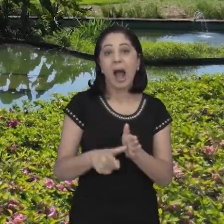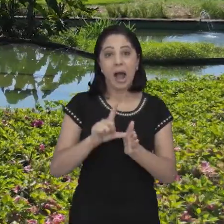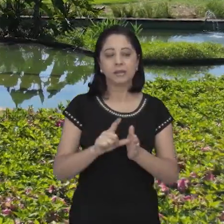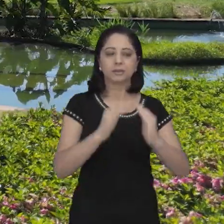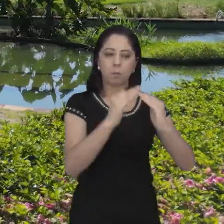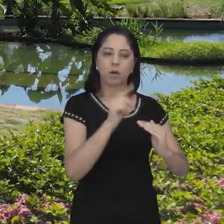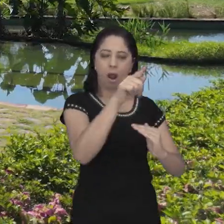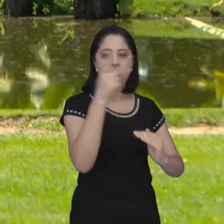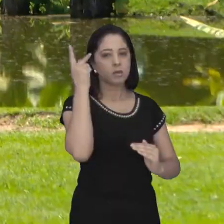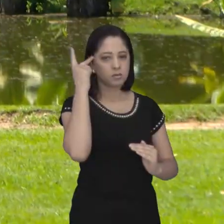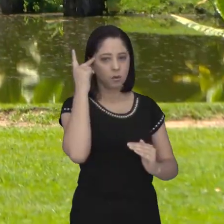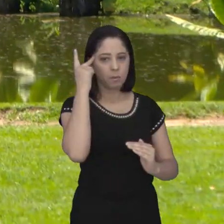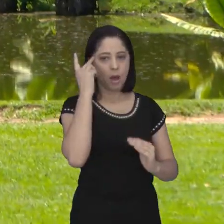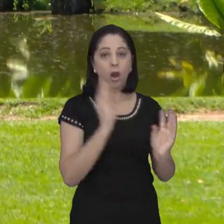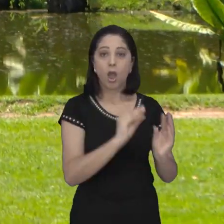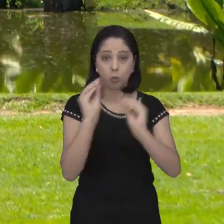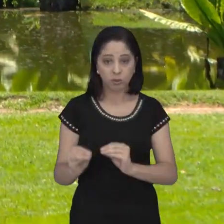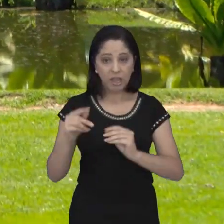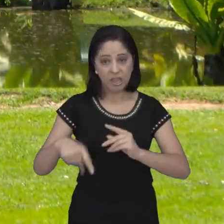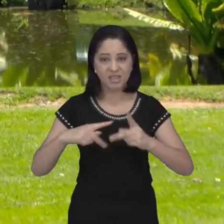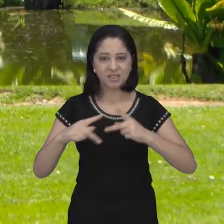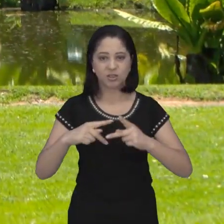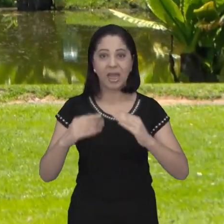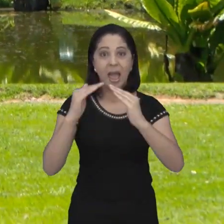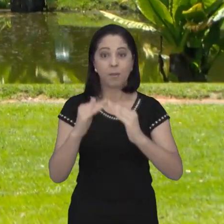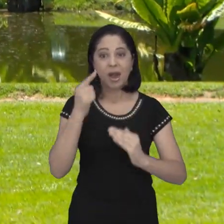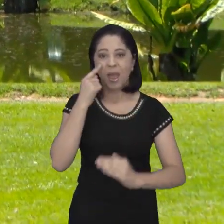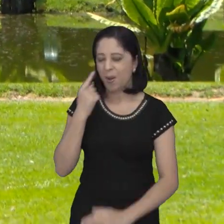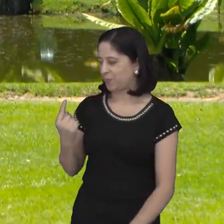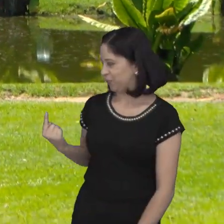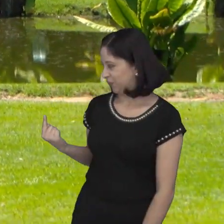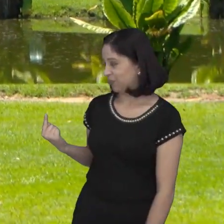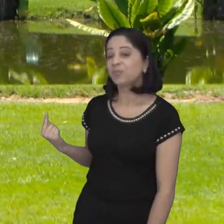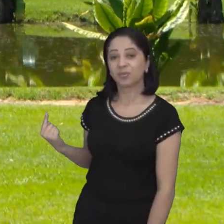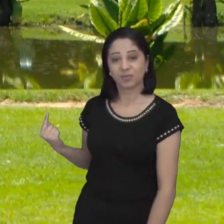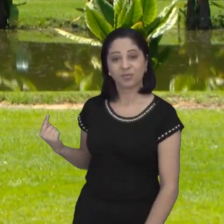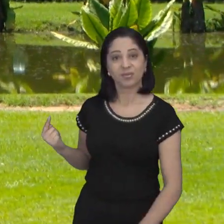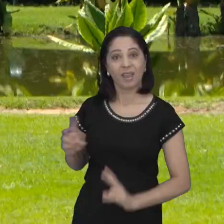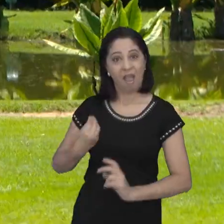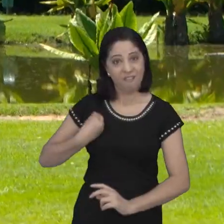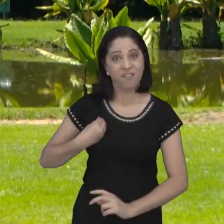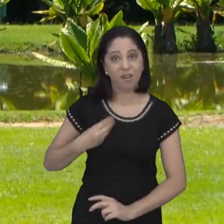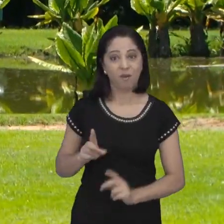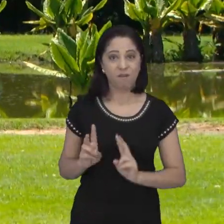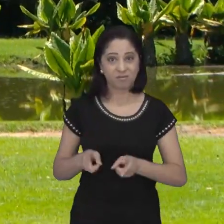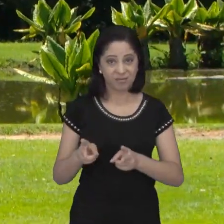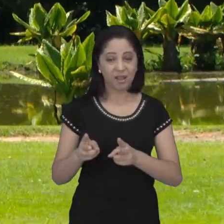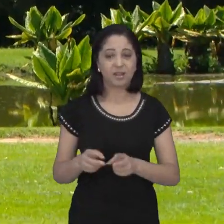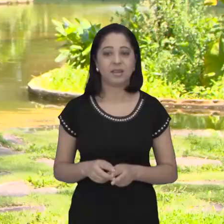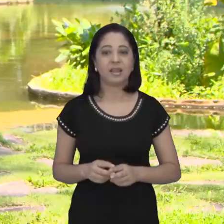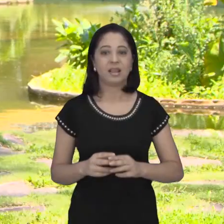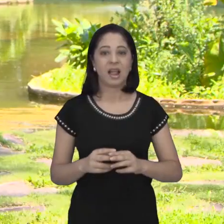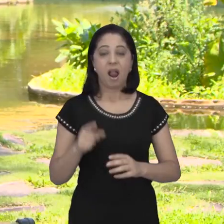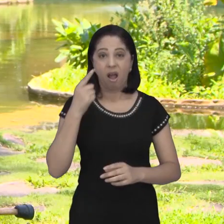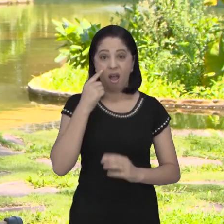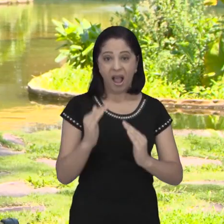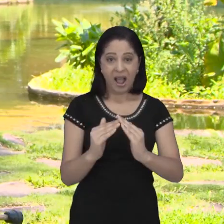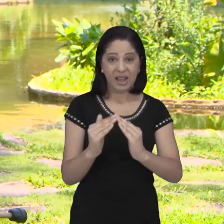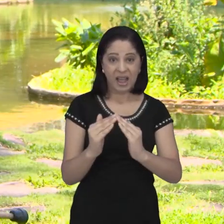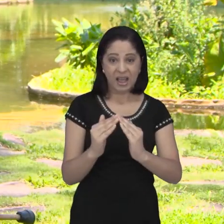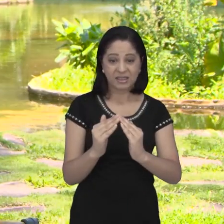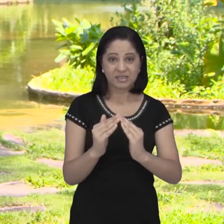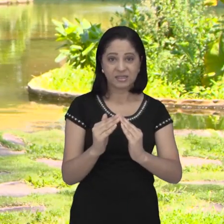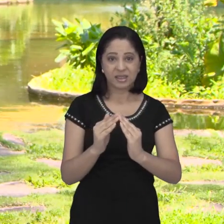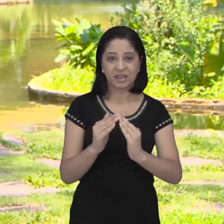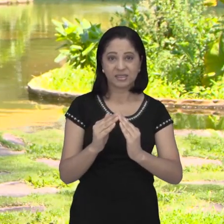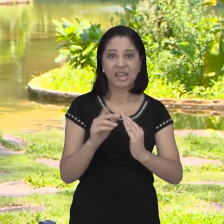fábrica. E trabalhava com cobertor, né? E tinha suspenso no ar várias partículas